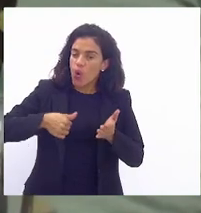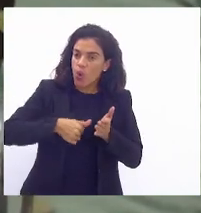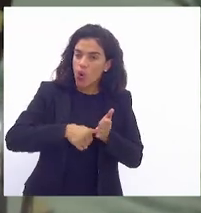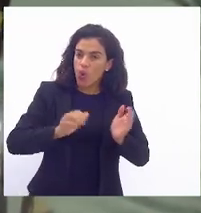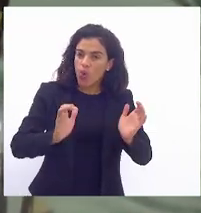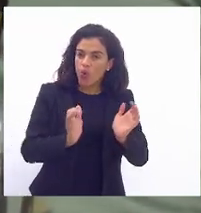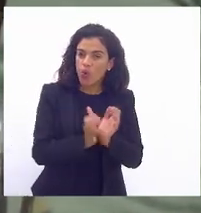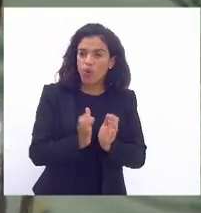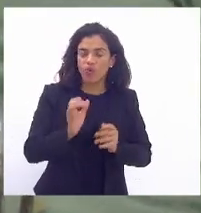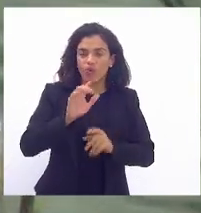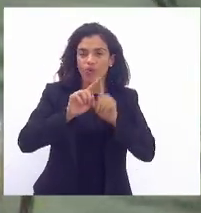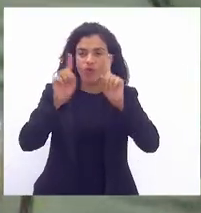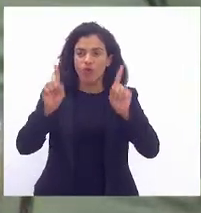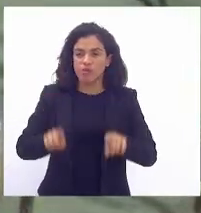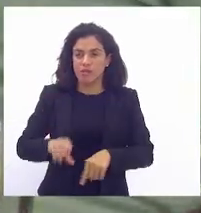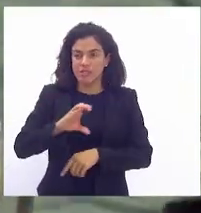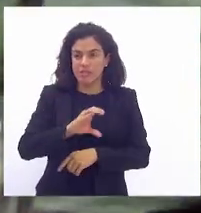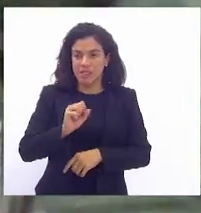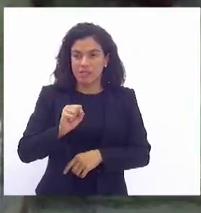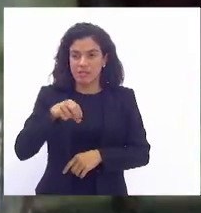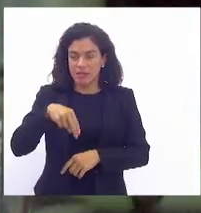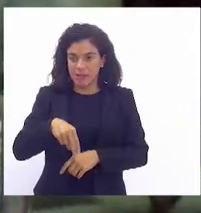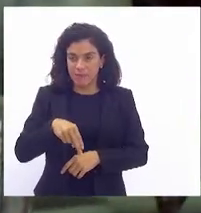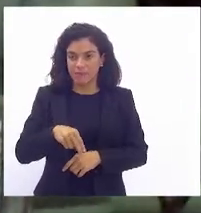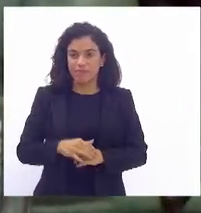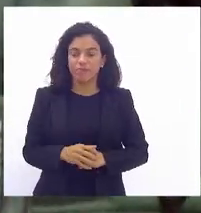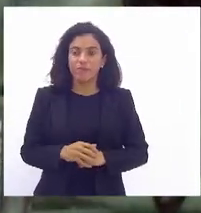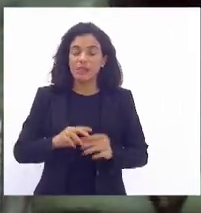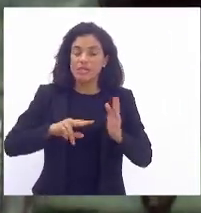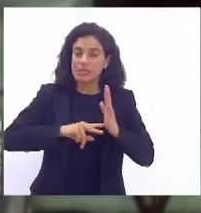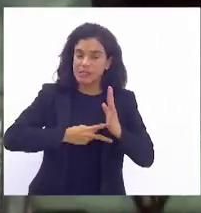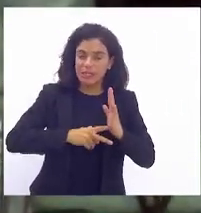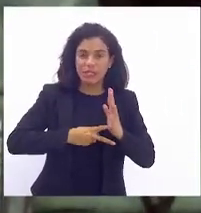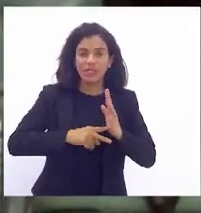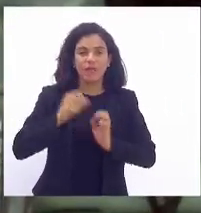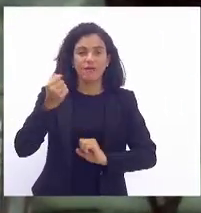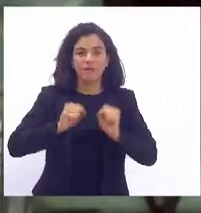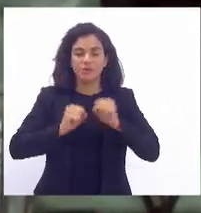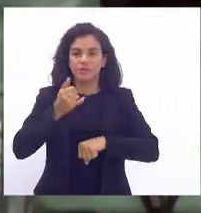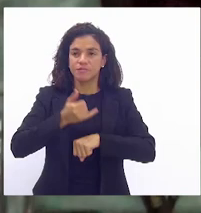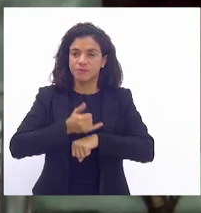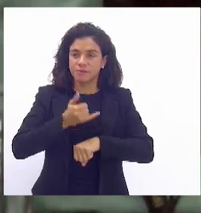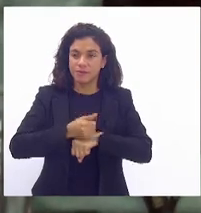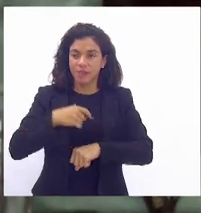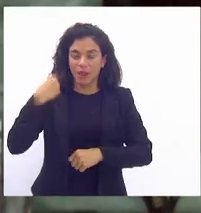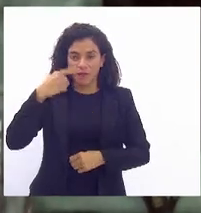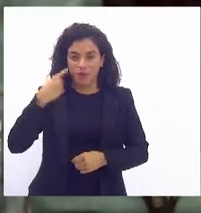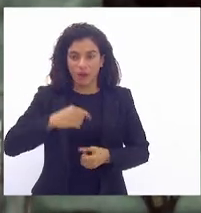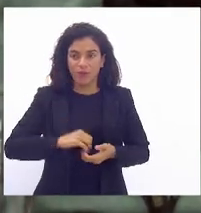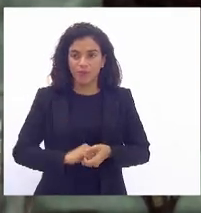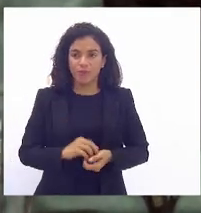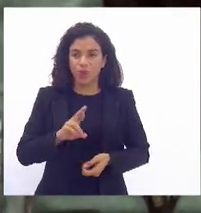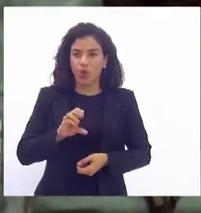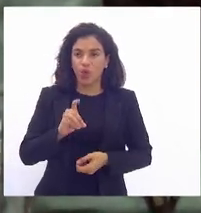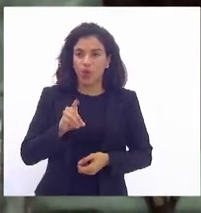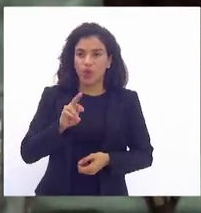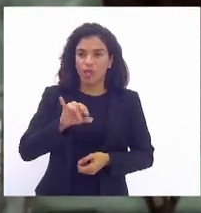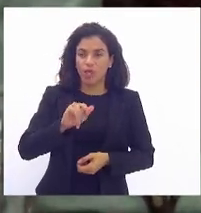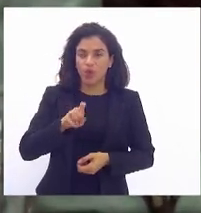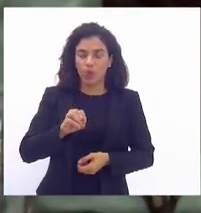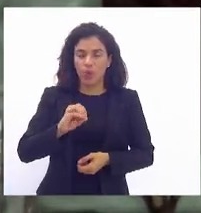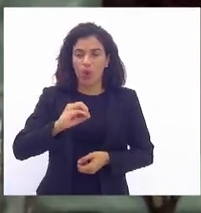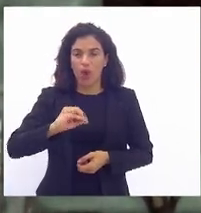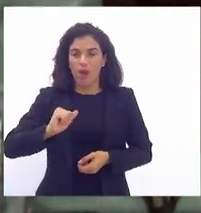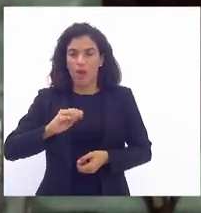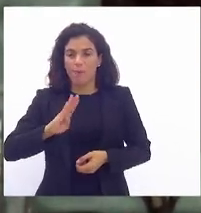CSN. Tarcísio Xavier Pereira, Sindicato dos Metalúrgicos Fluminense e Advogado. Rodrigo Beltrão, OAB,